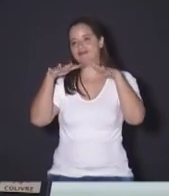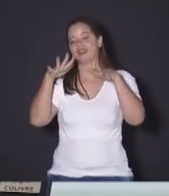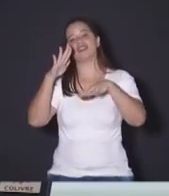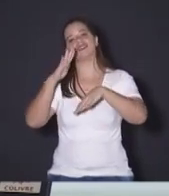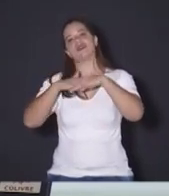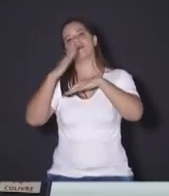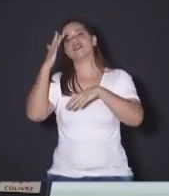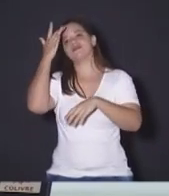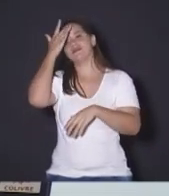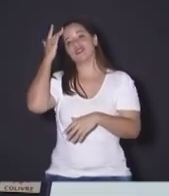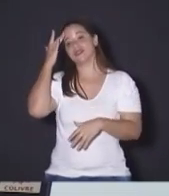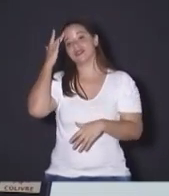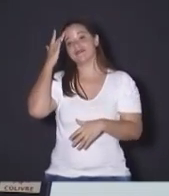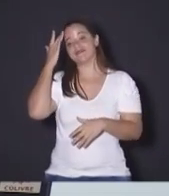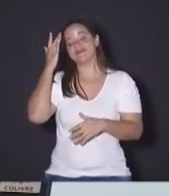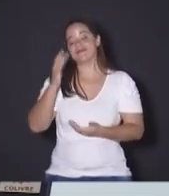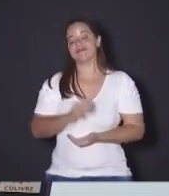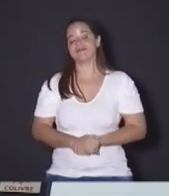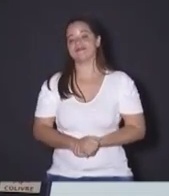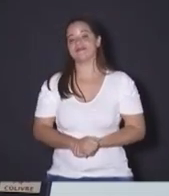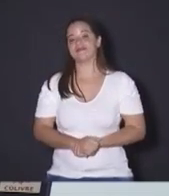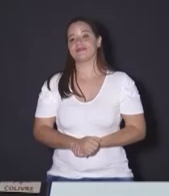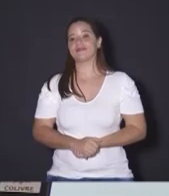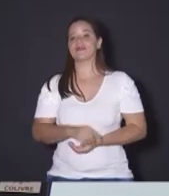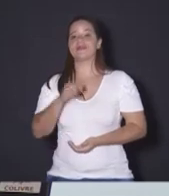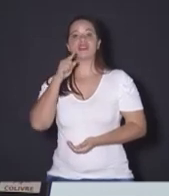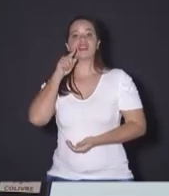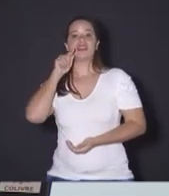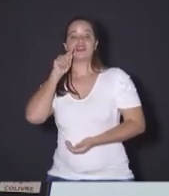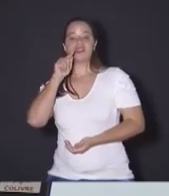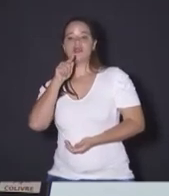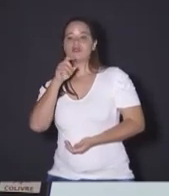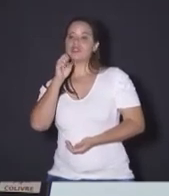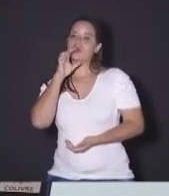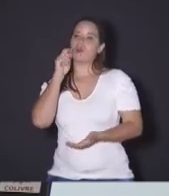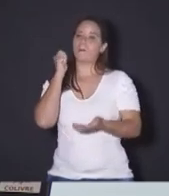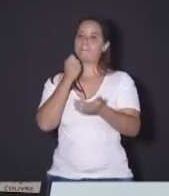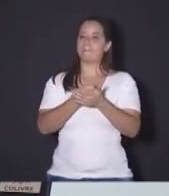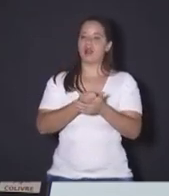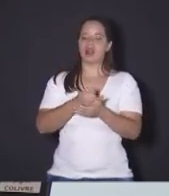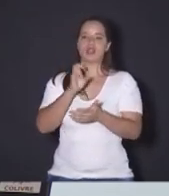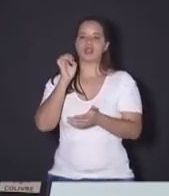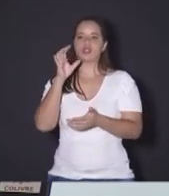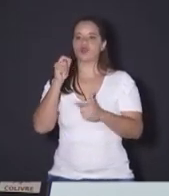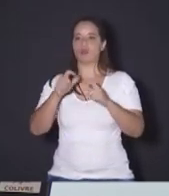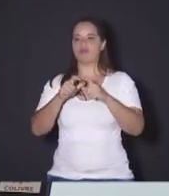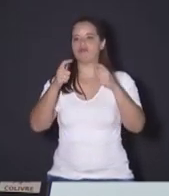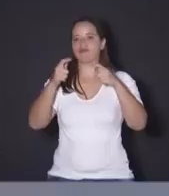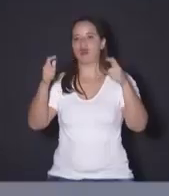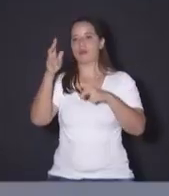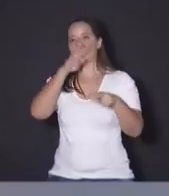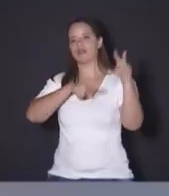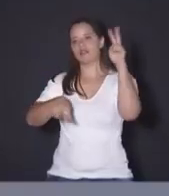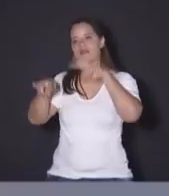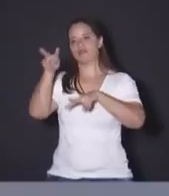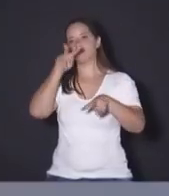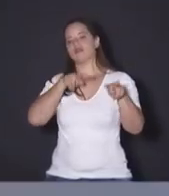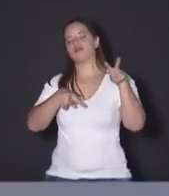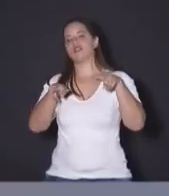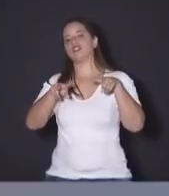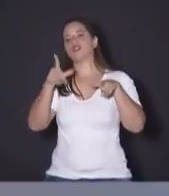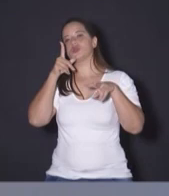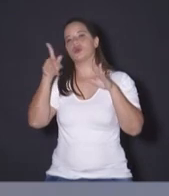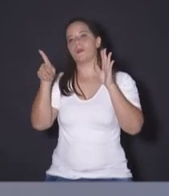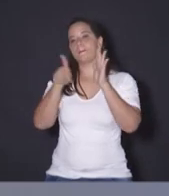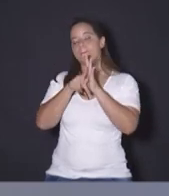pessoas e você não paga apenas pra aumentar a visualização sobre as